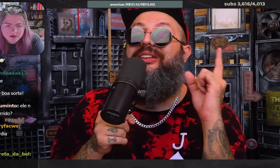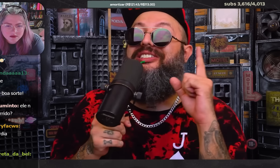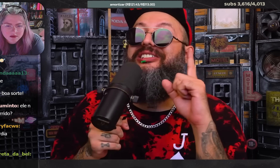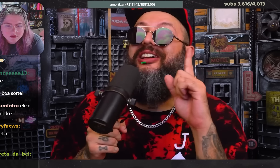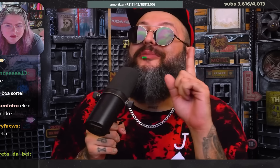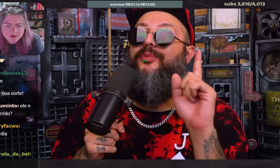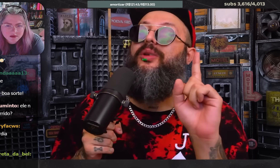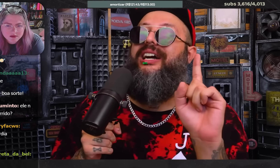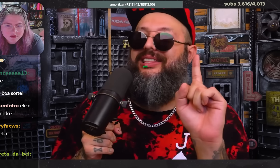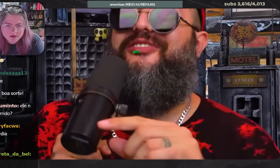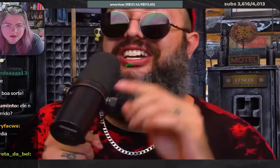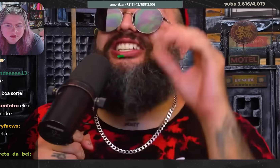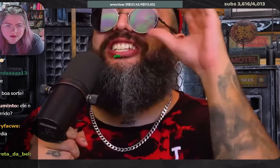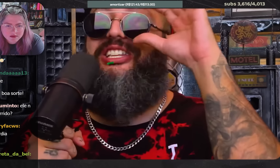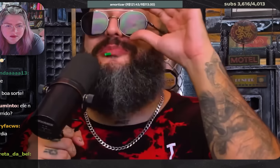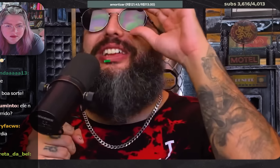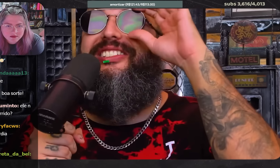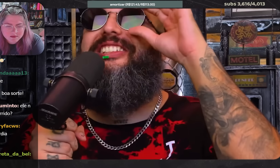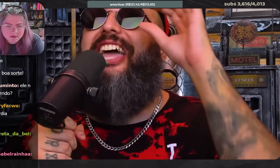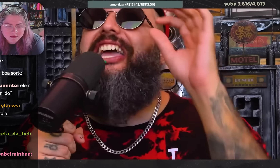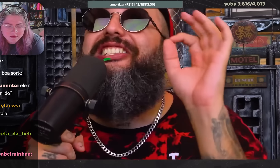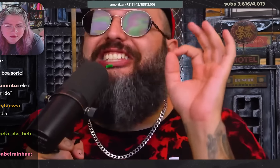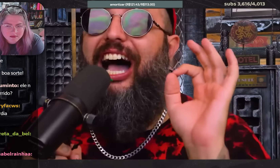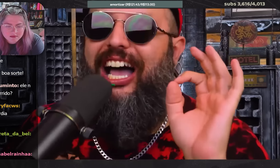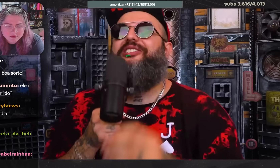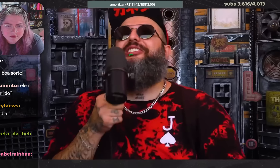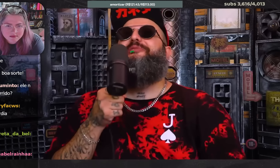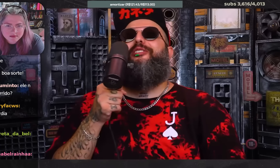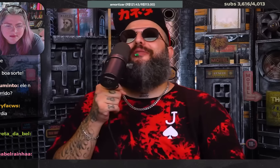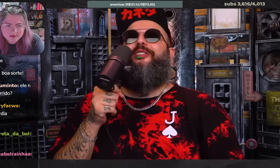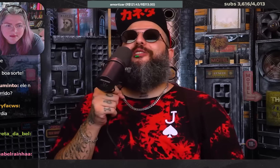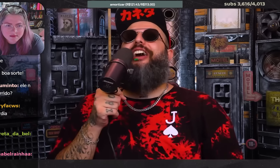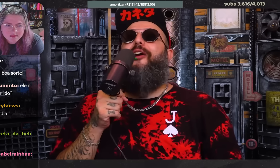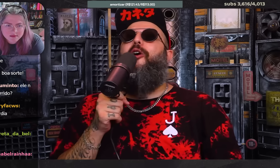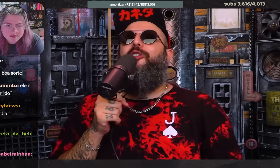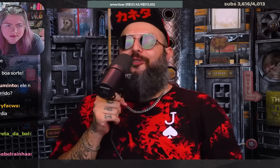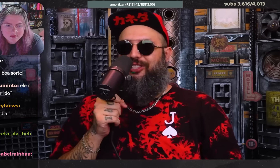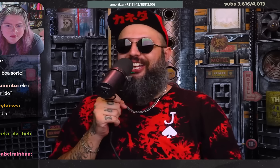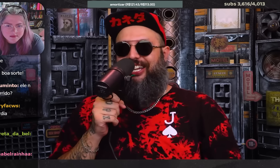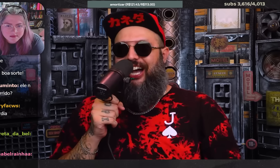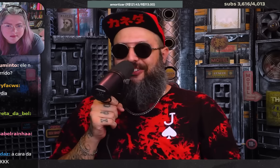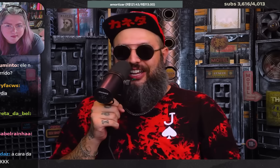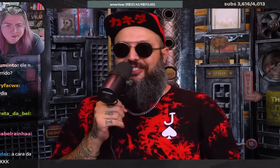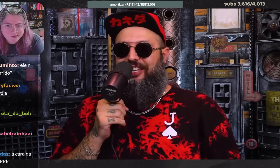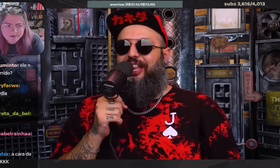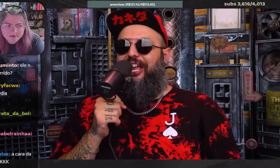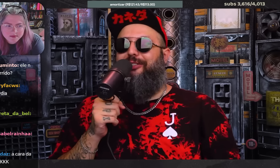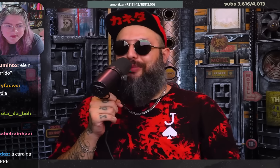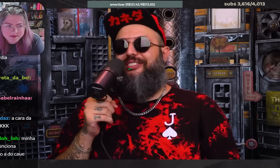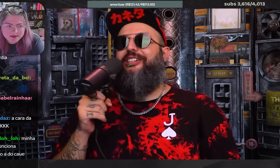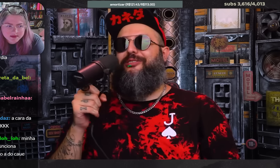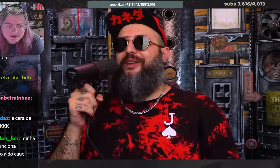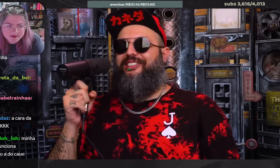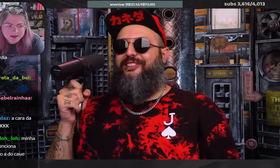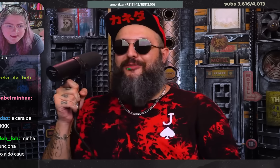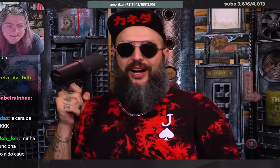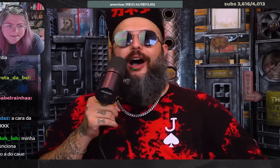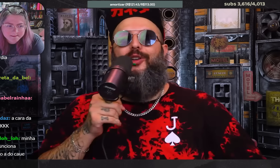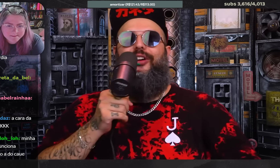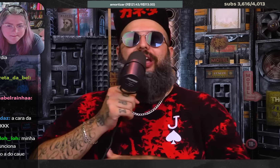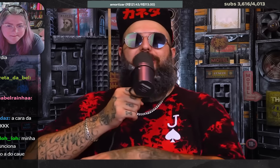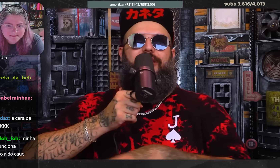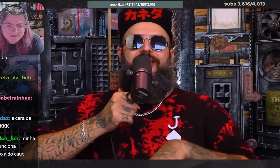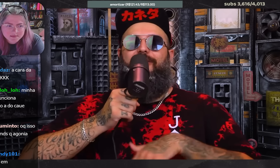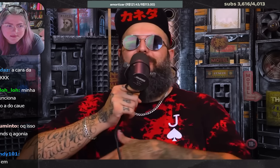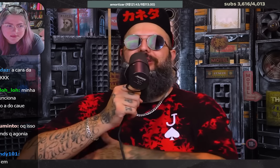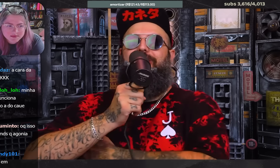candidato à presidência da república tá foi candidato à presidência imagina se manando numa reunião da ONU tá ligado sendo eleito presidente do Brasil mano